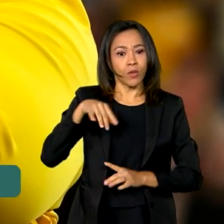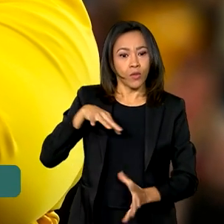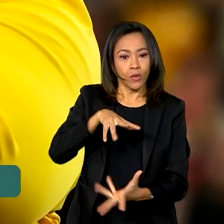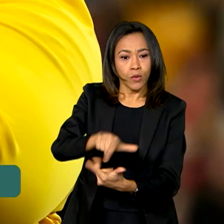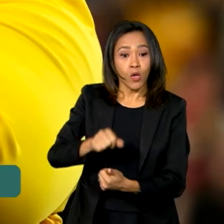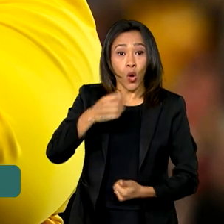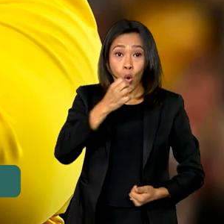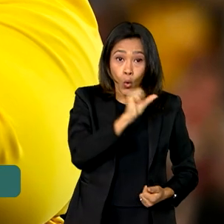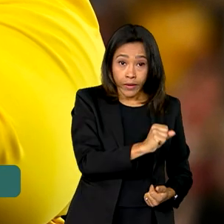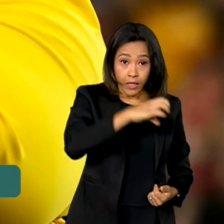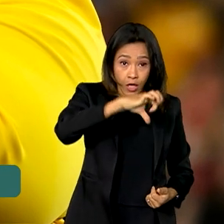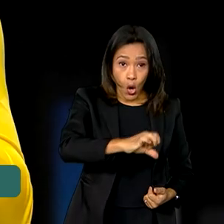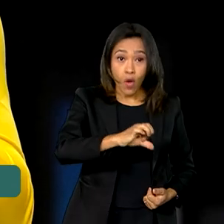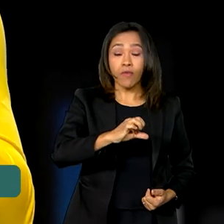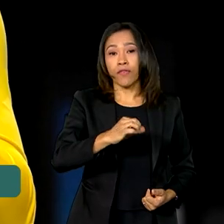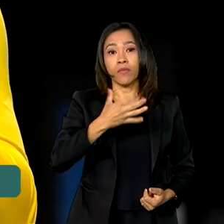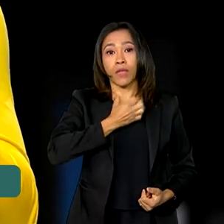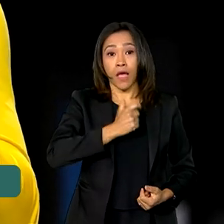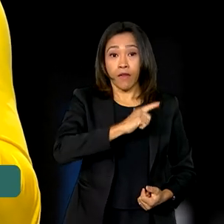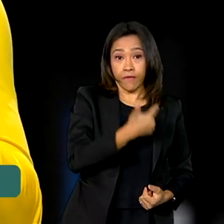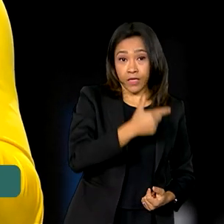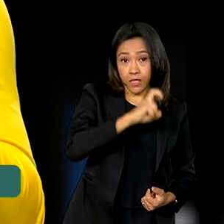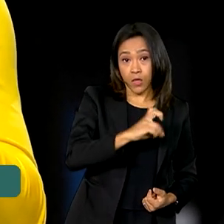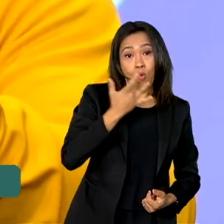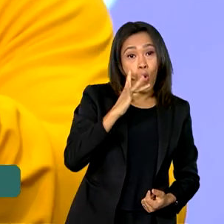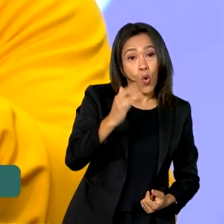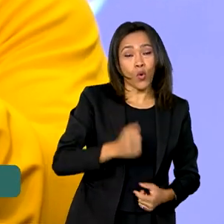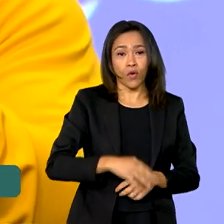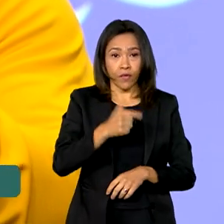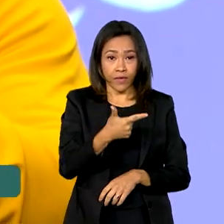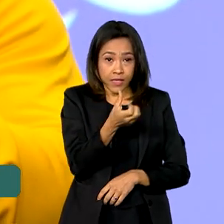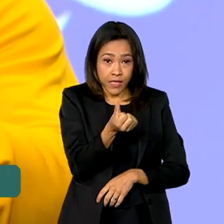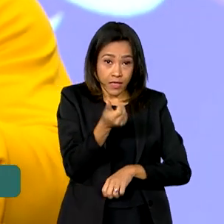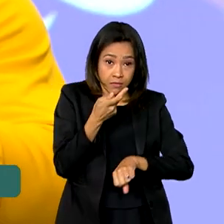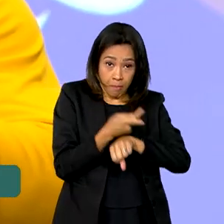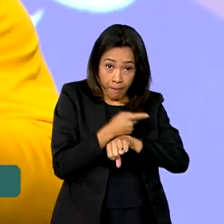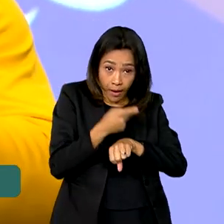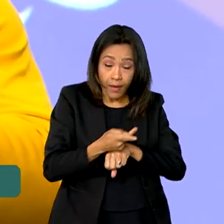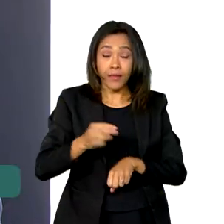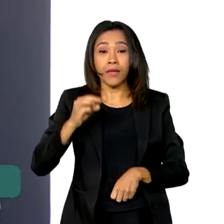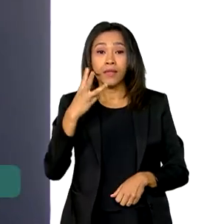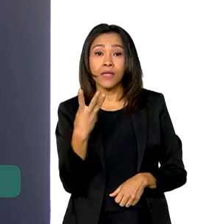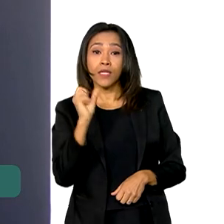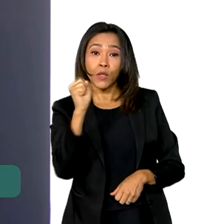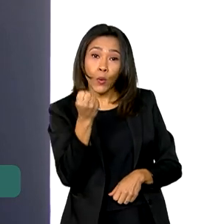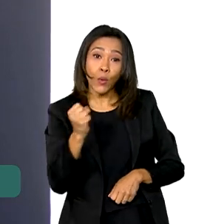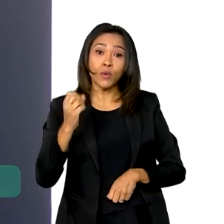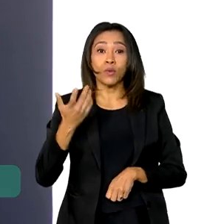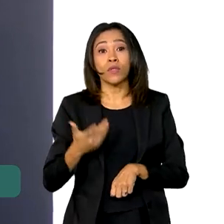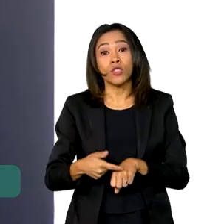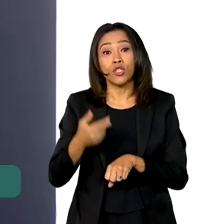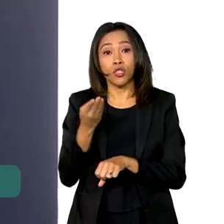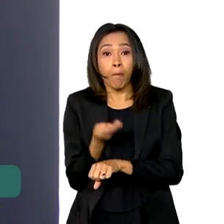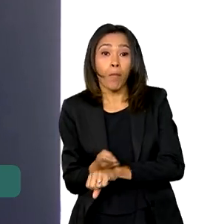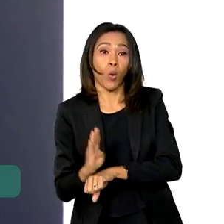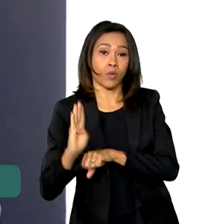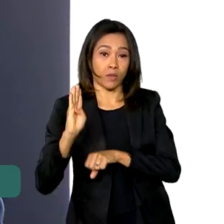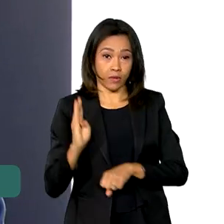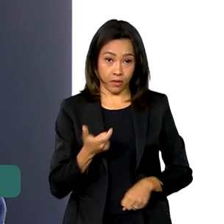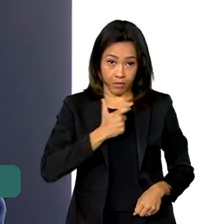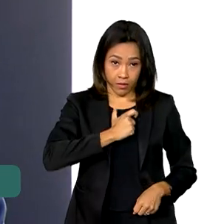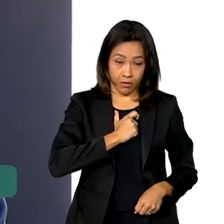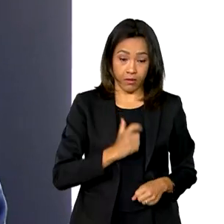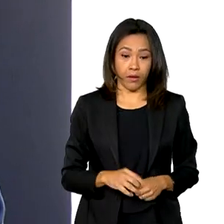medalhas, 25 ouros, 26 pratas e 38 bronzes. Presidente Lula, esse momento é um momento